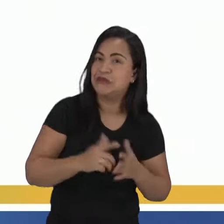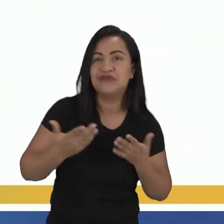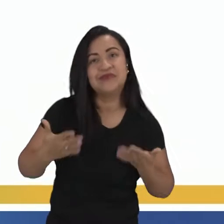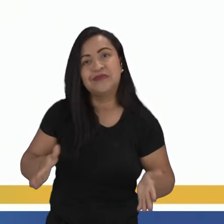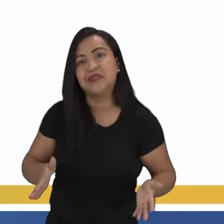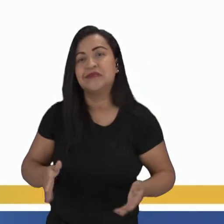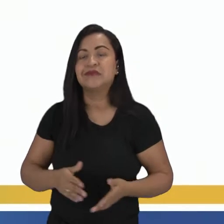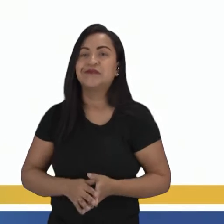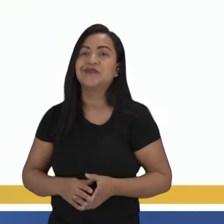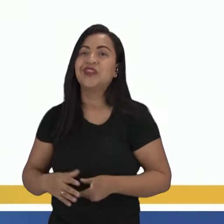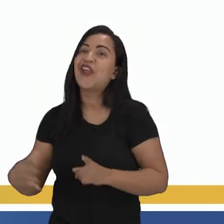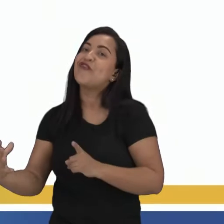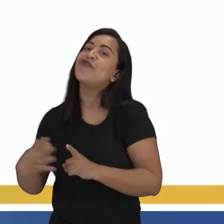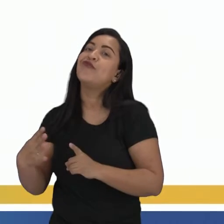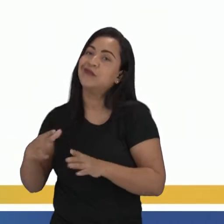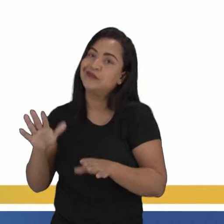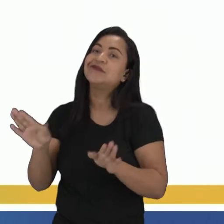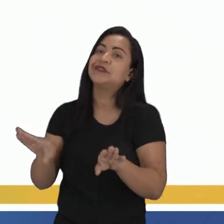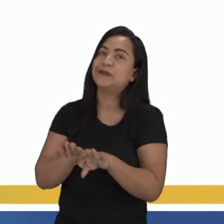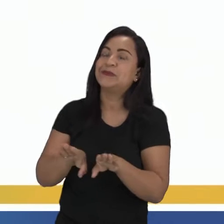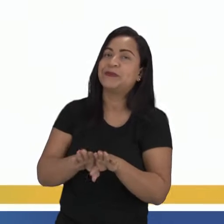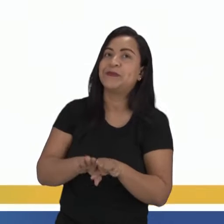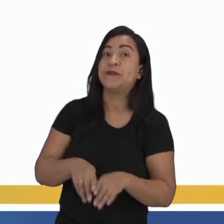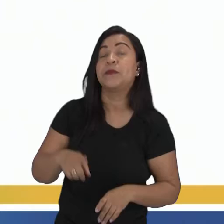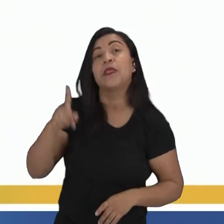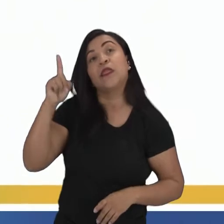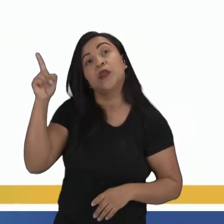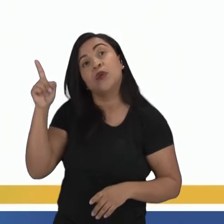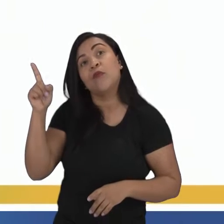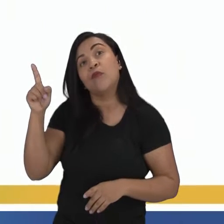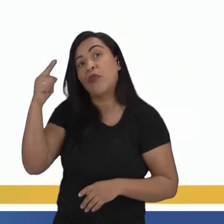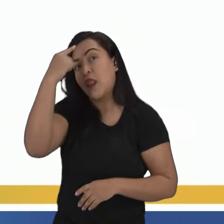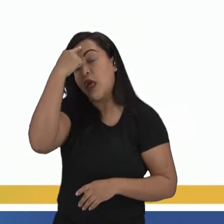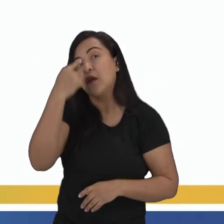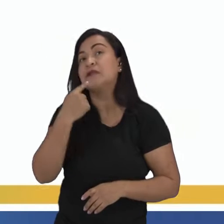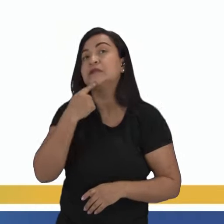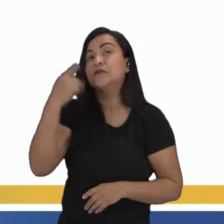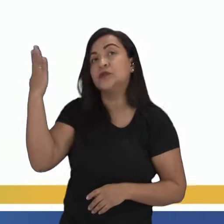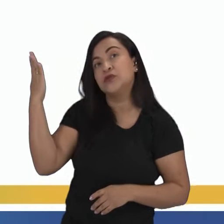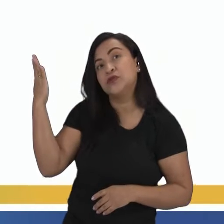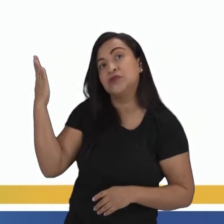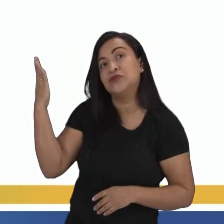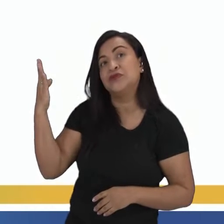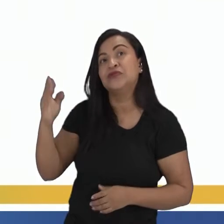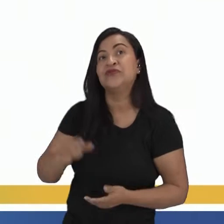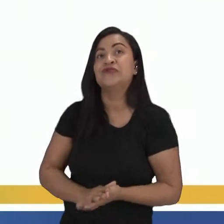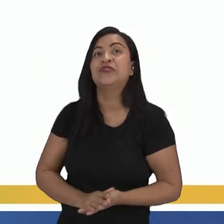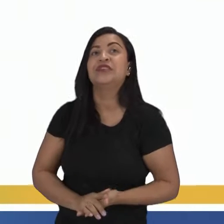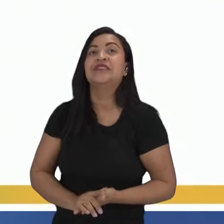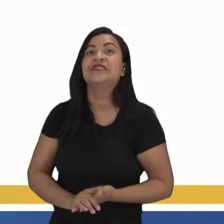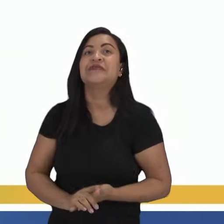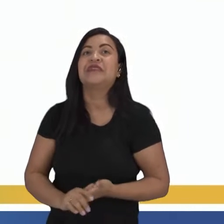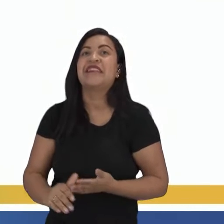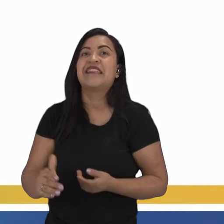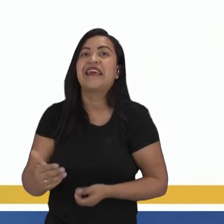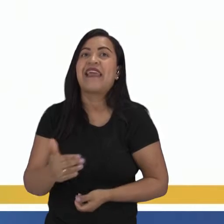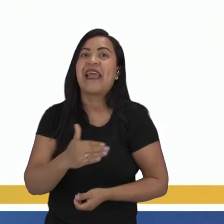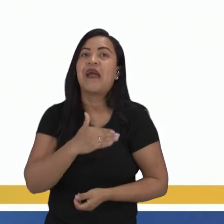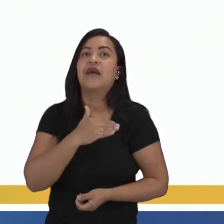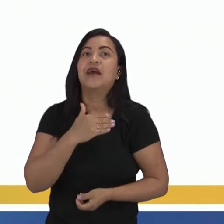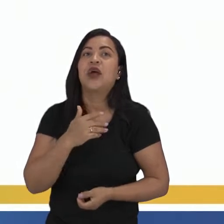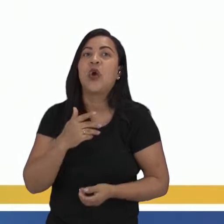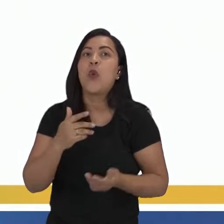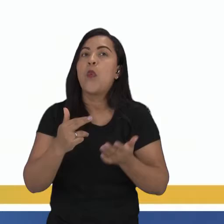nessa peste, tá bom? Aqui, na sequência, eu coloquei uma imagem que fala sobre o triunfo da morte, né? Esse pintor aí,